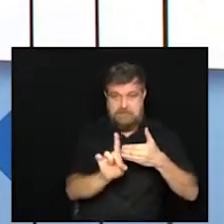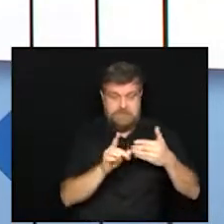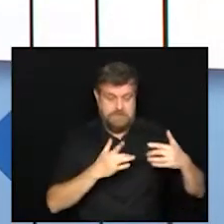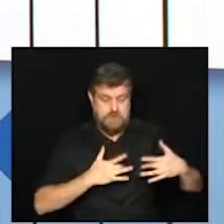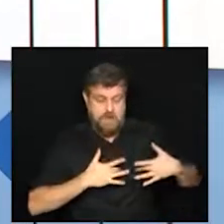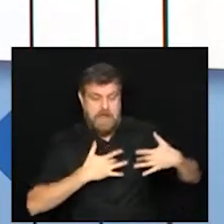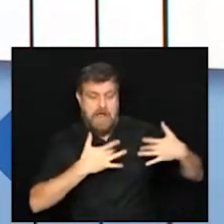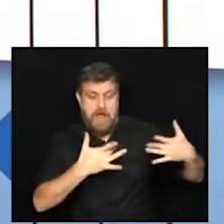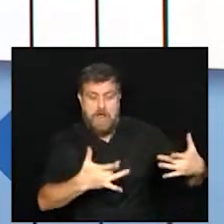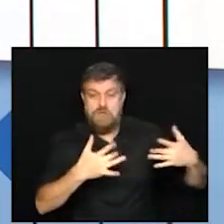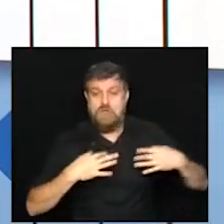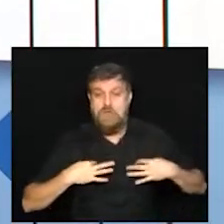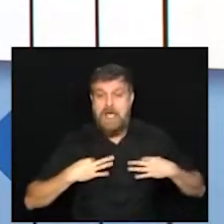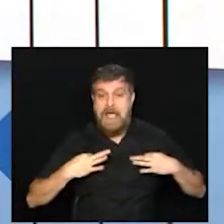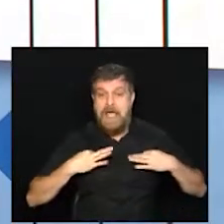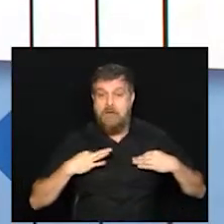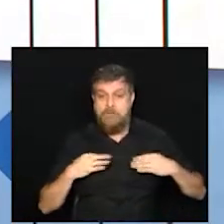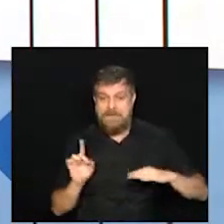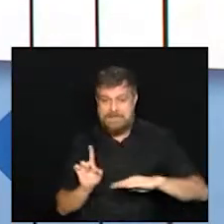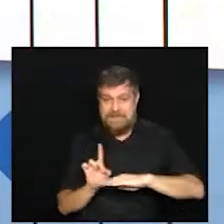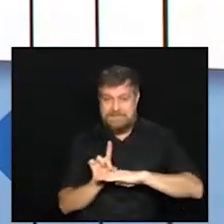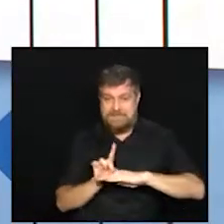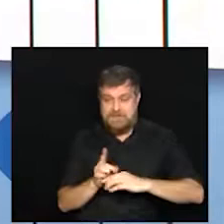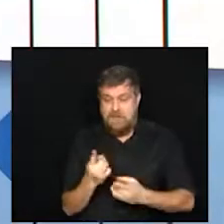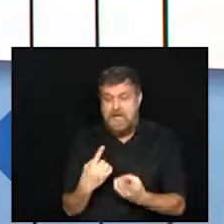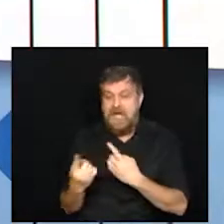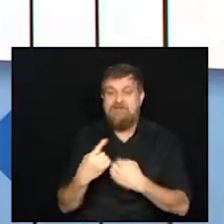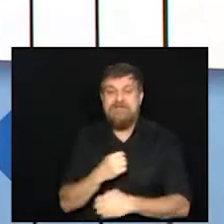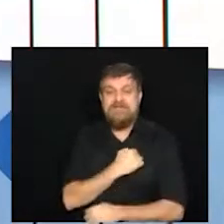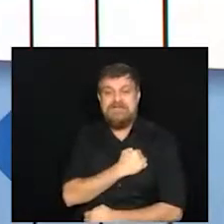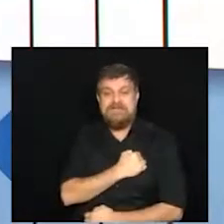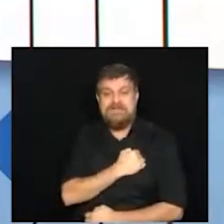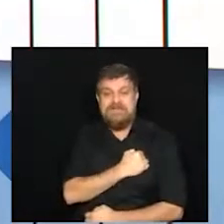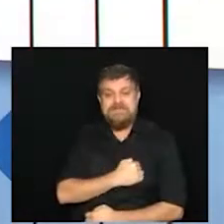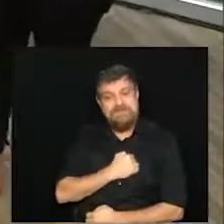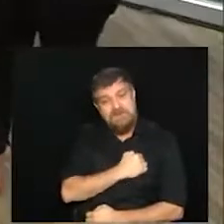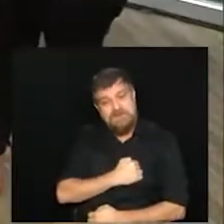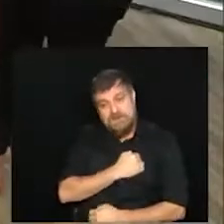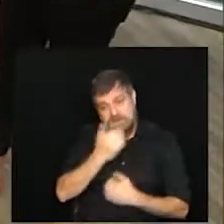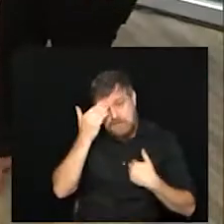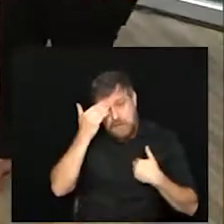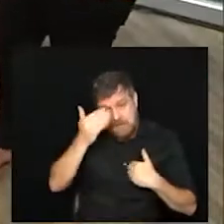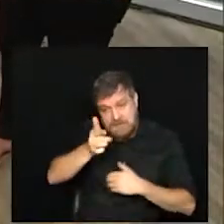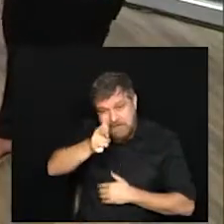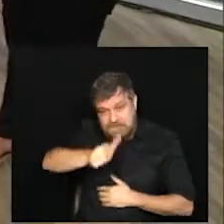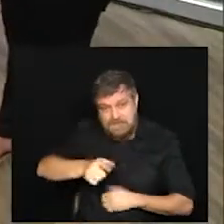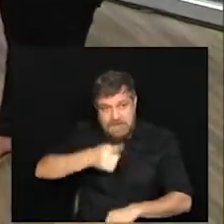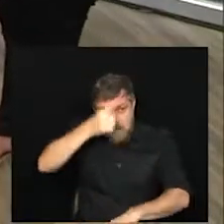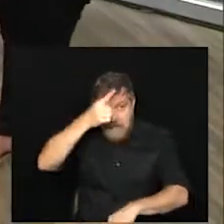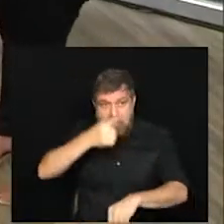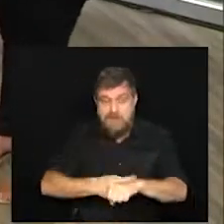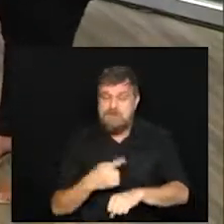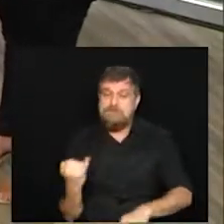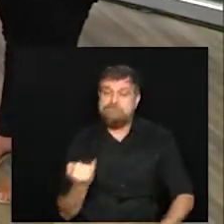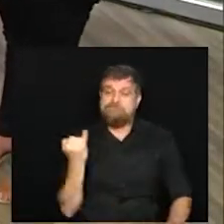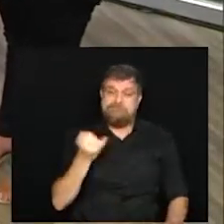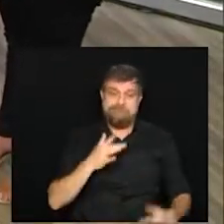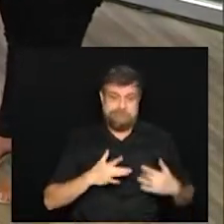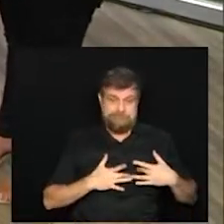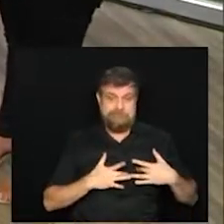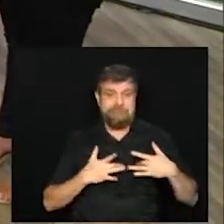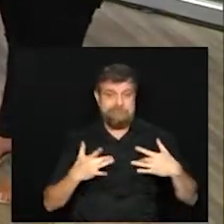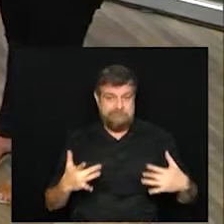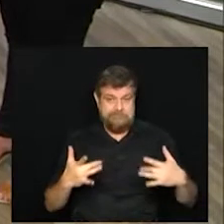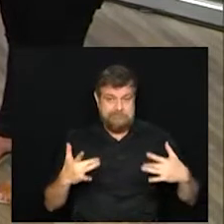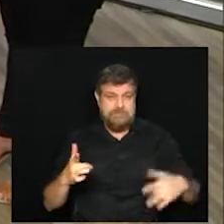essa entrega logo na recepção da Avenida da Saudade. E obrigada mais uma vez. Momento ainda mais, de solidariedade